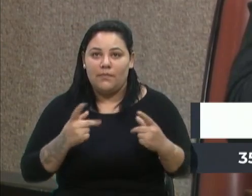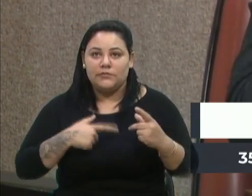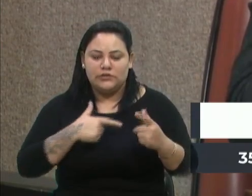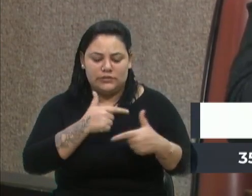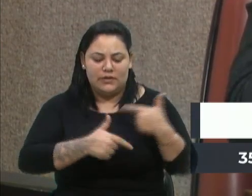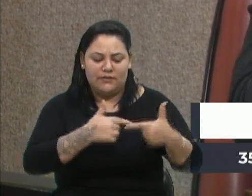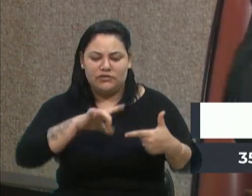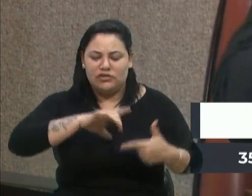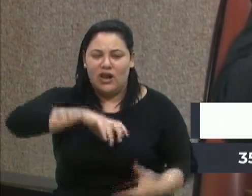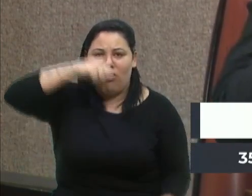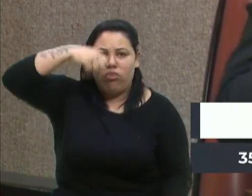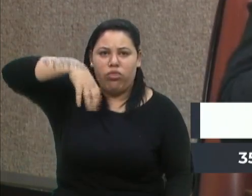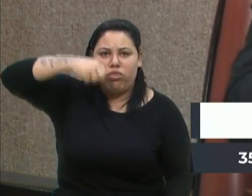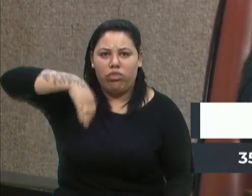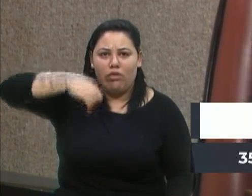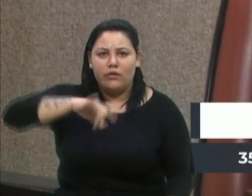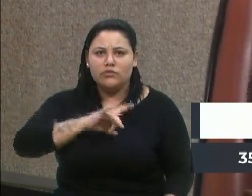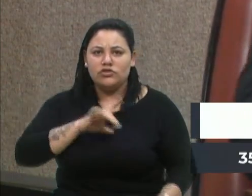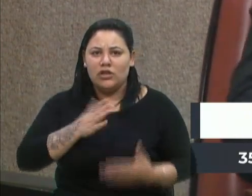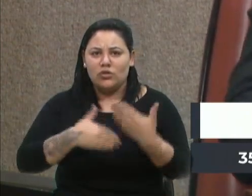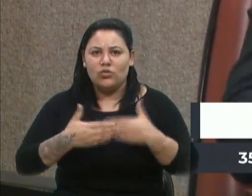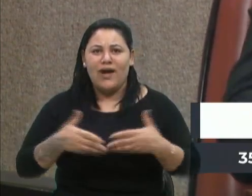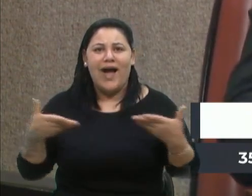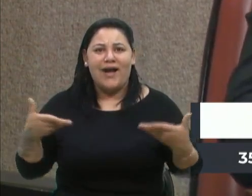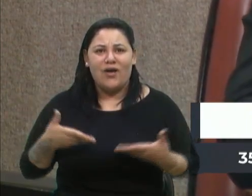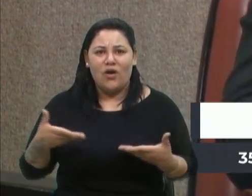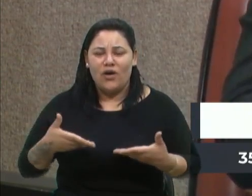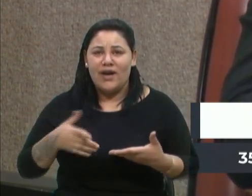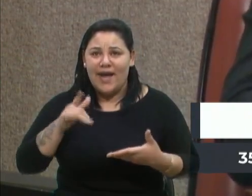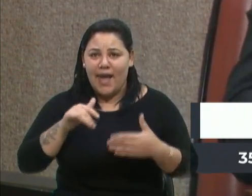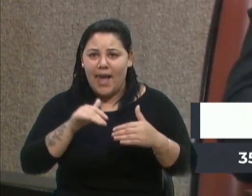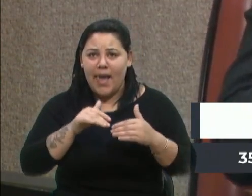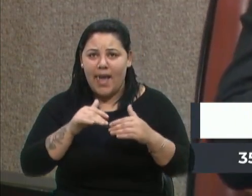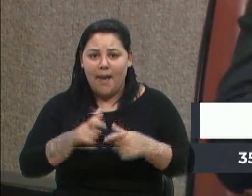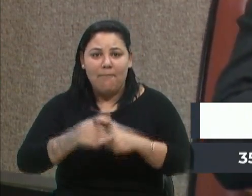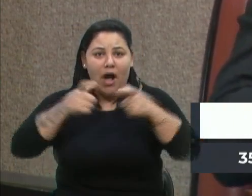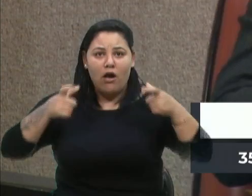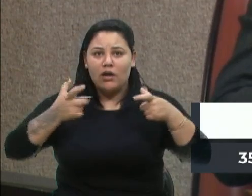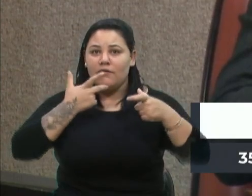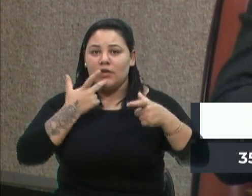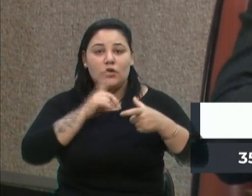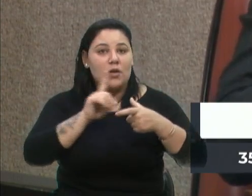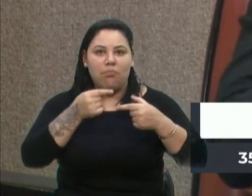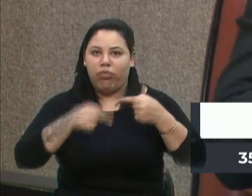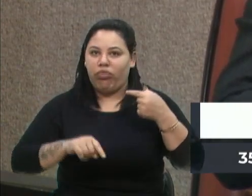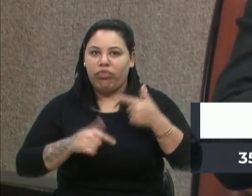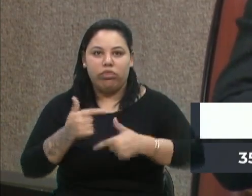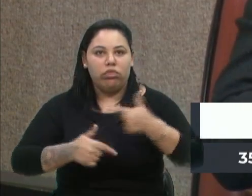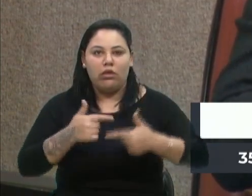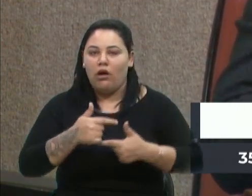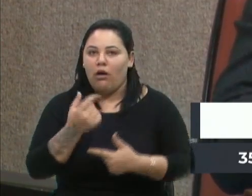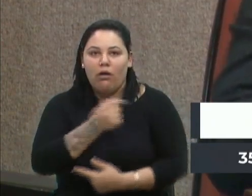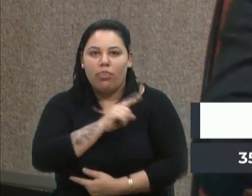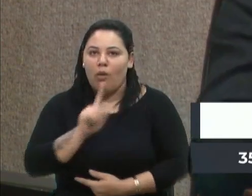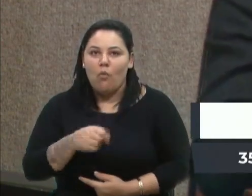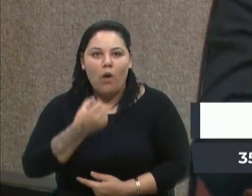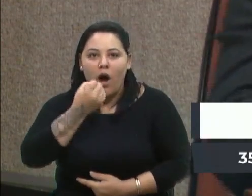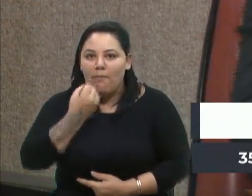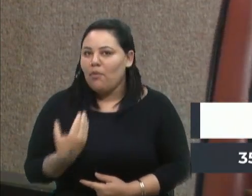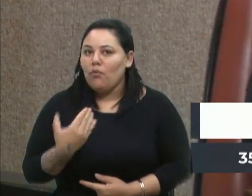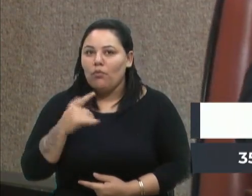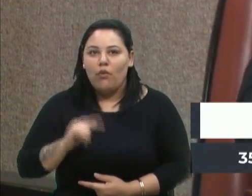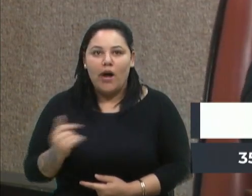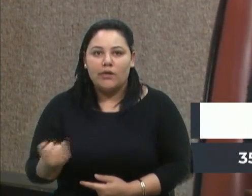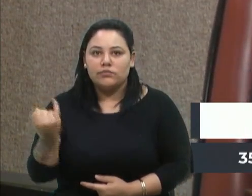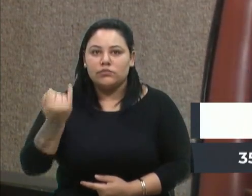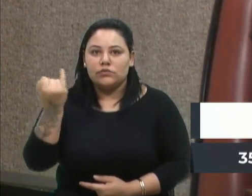tinha lâmpada, que tinha tudo. Agora, ao menos, é unânime, dizendo que não está funcionando o serviço. Isso é importante, a gente chegar